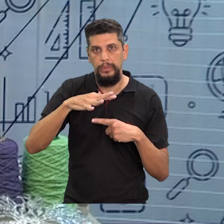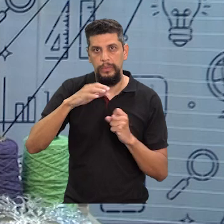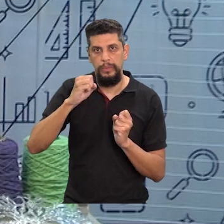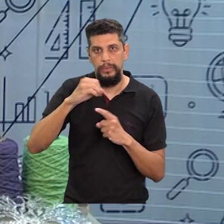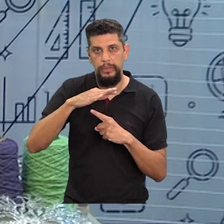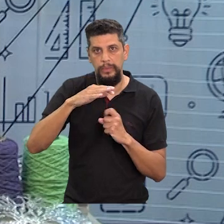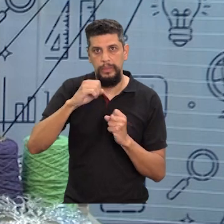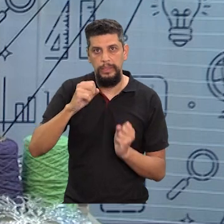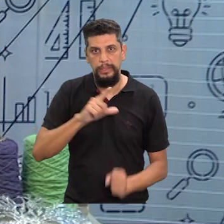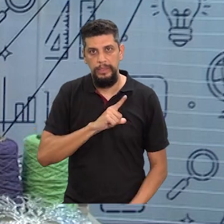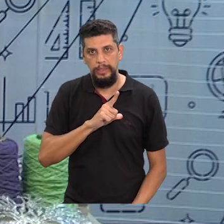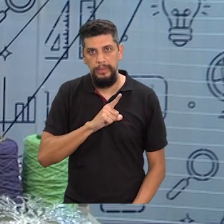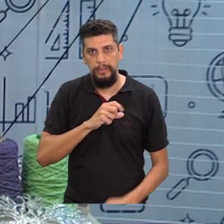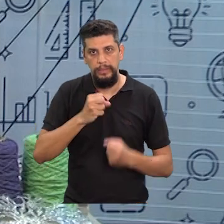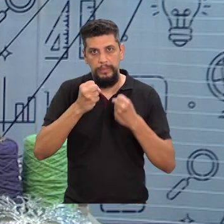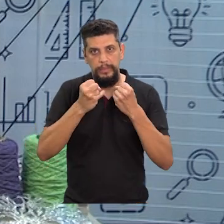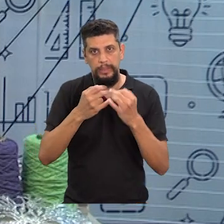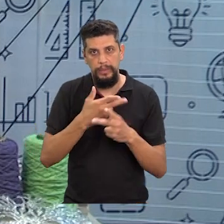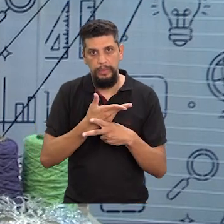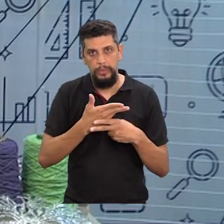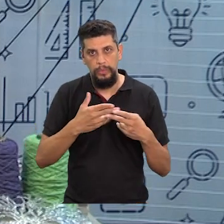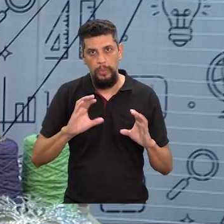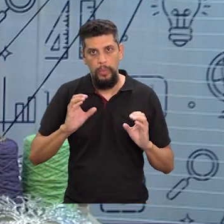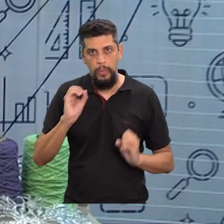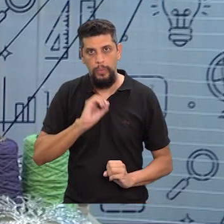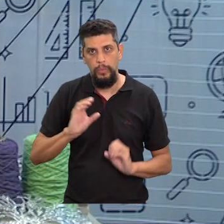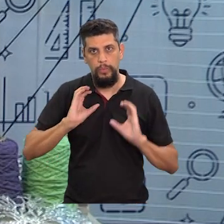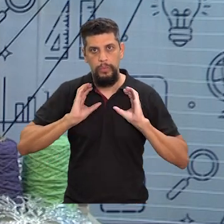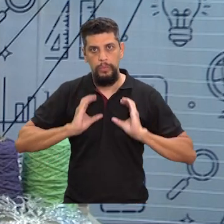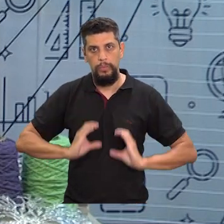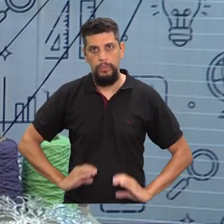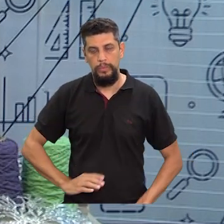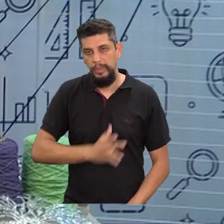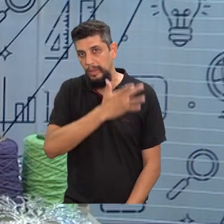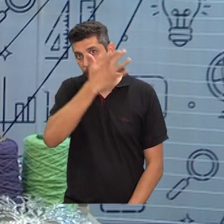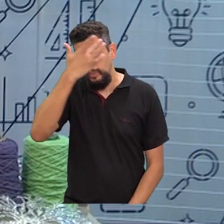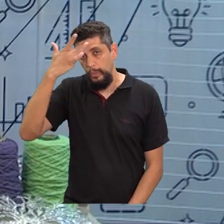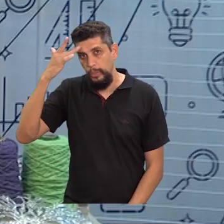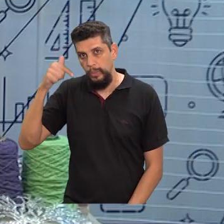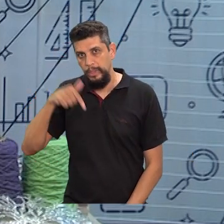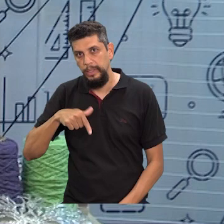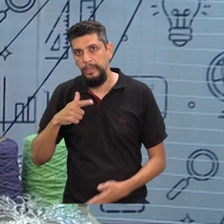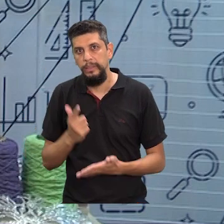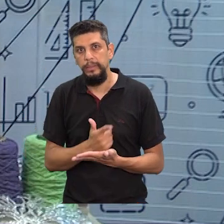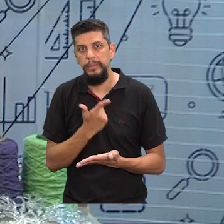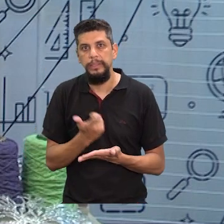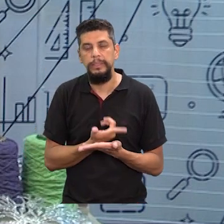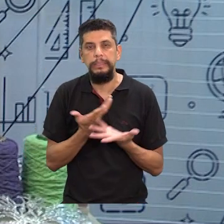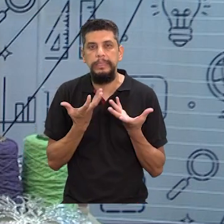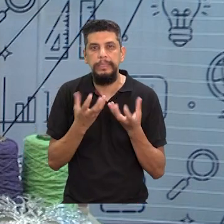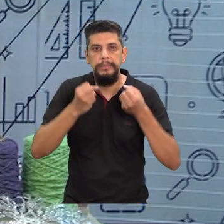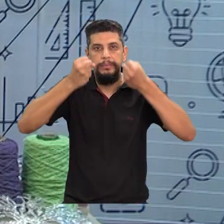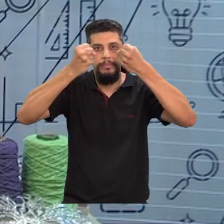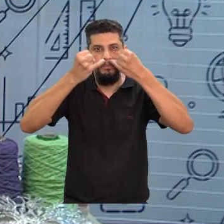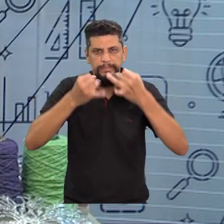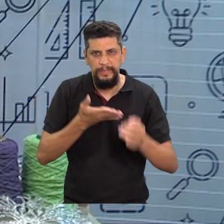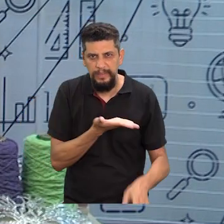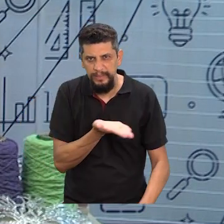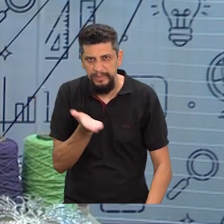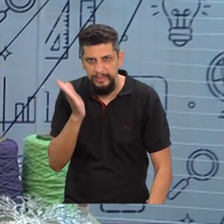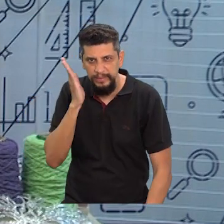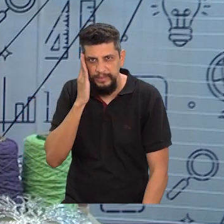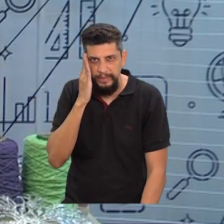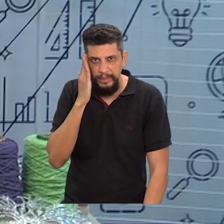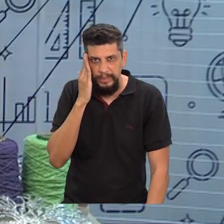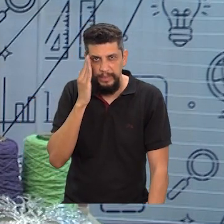eles possuem esse objetivo de explicar a origem de algo ou o comportamento humano, o que será que esse mito tentou explicar? Vocês já